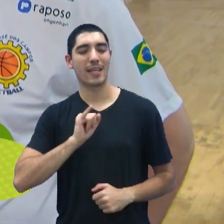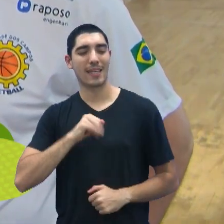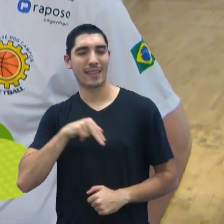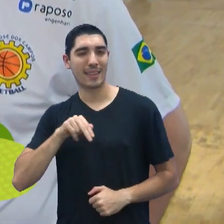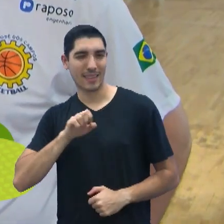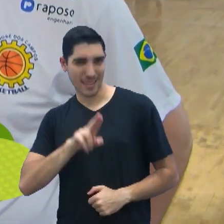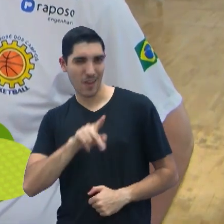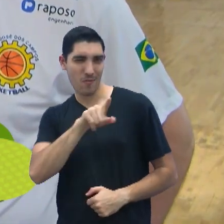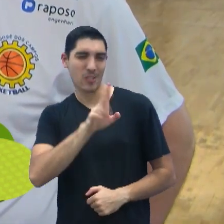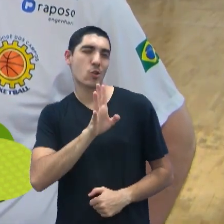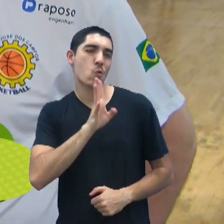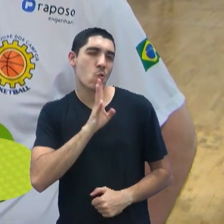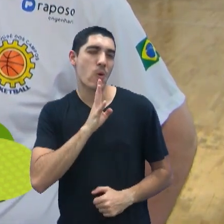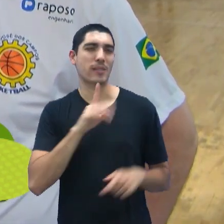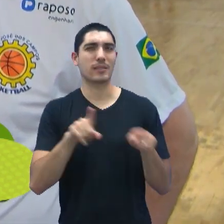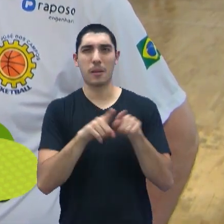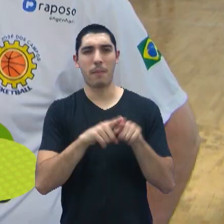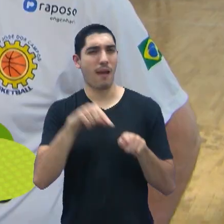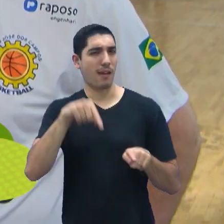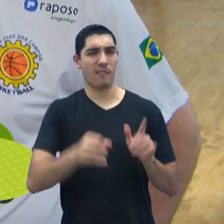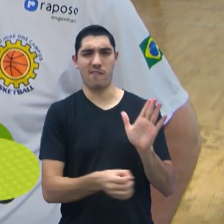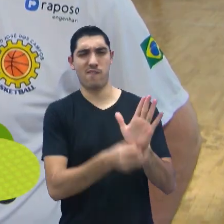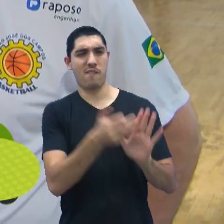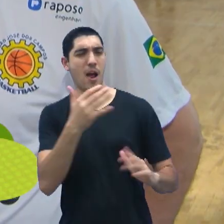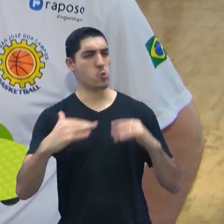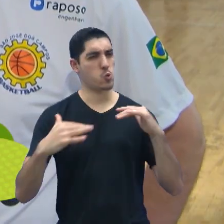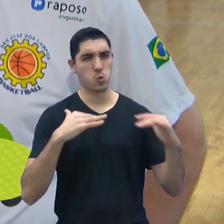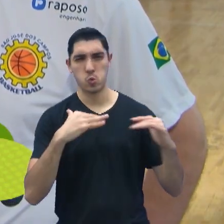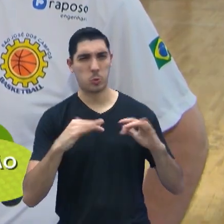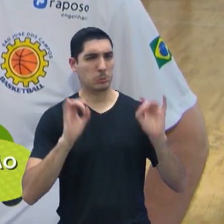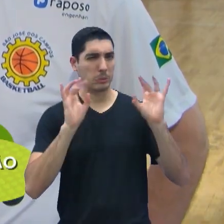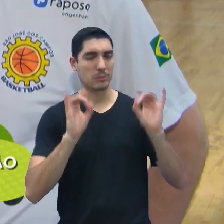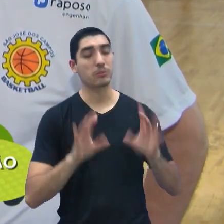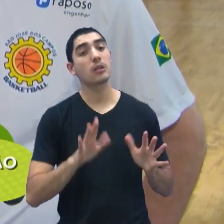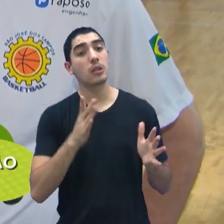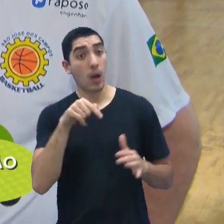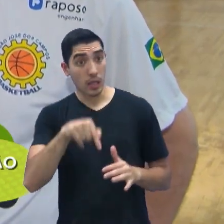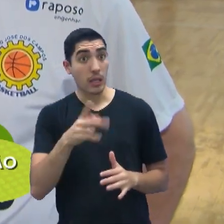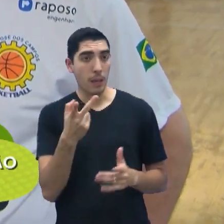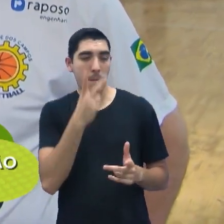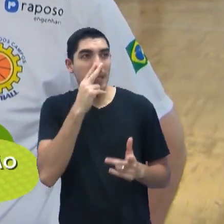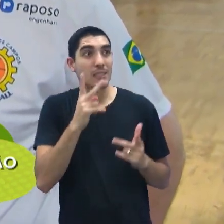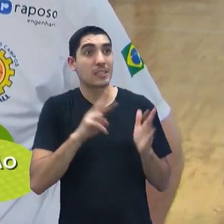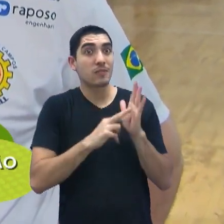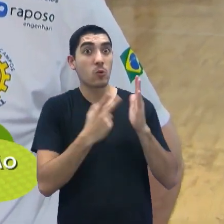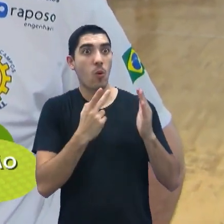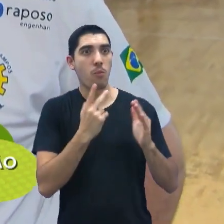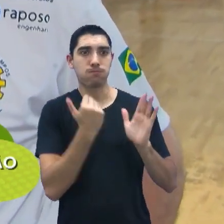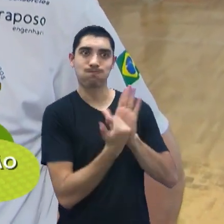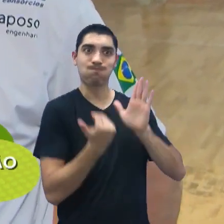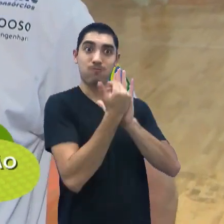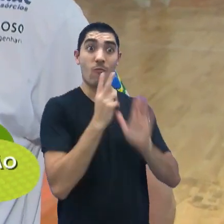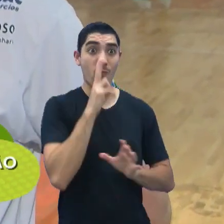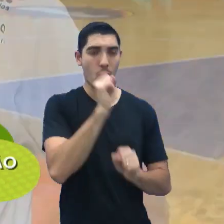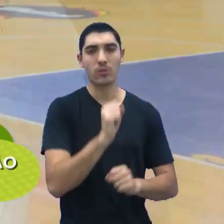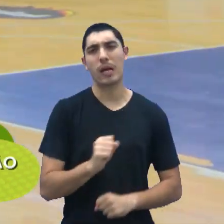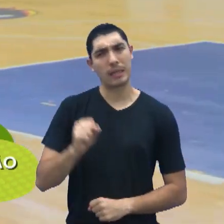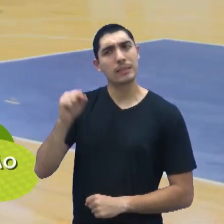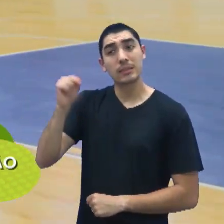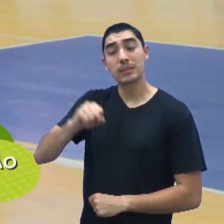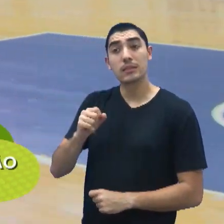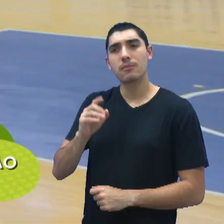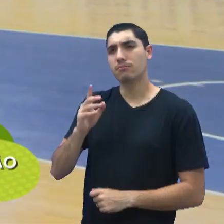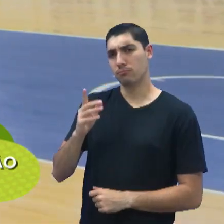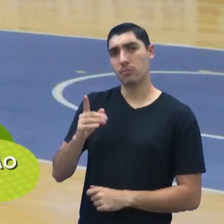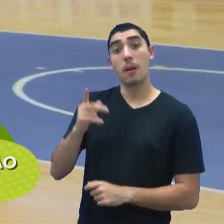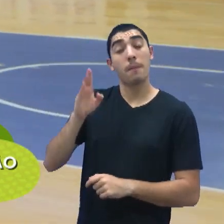de vários grandes jogos aqui. É uma força a mais também para o São José jogar aqui no Lineu? Cara, eu acho que sim, principalmente porque a gente treina aqui, né? Então o